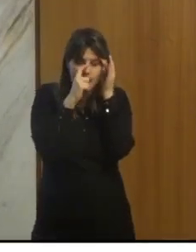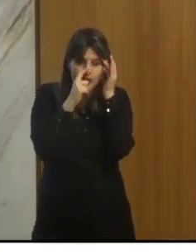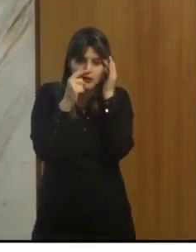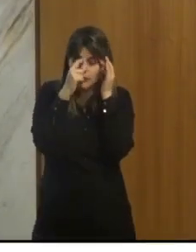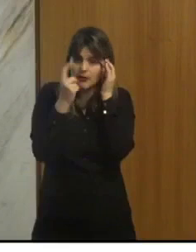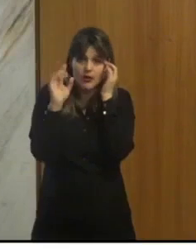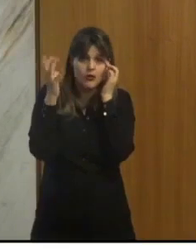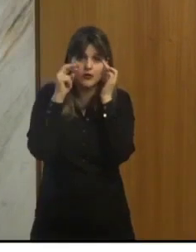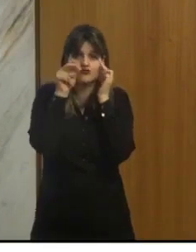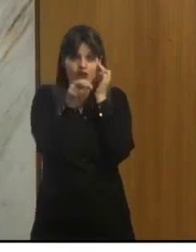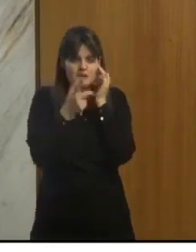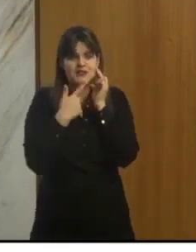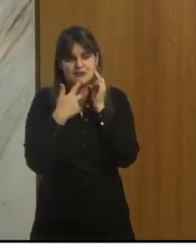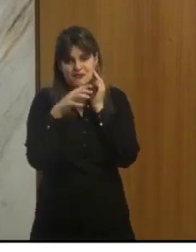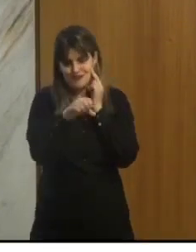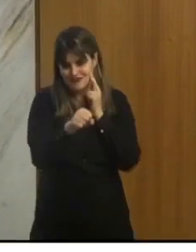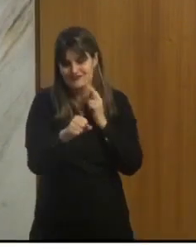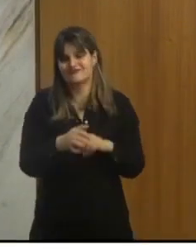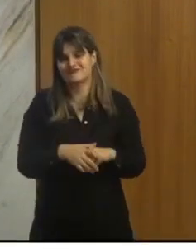só quando vi é que eu percebi.